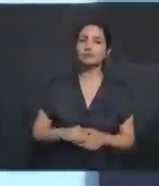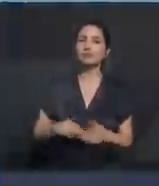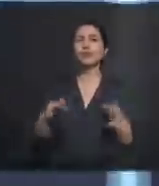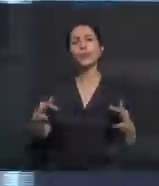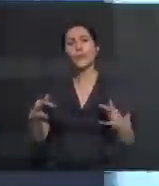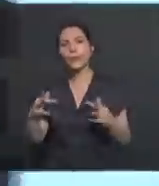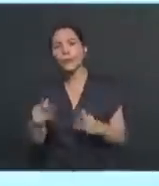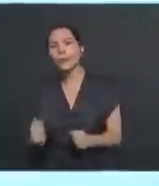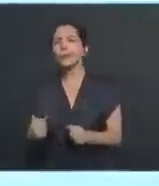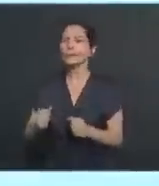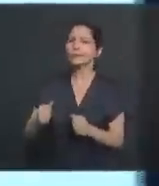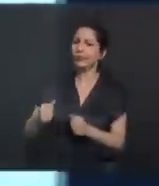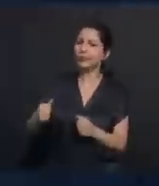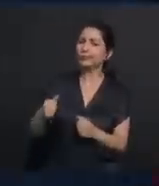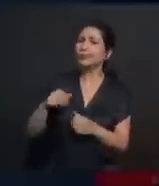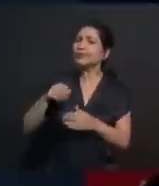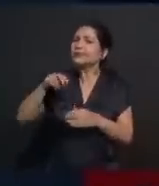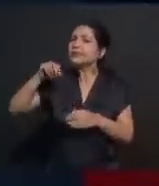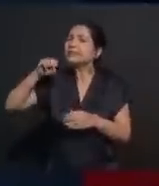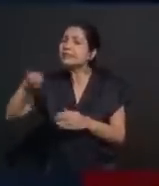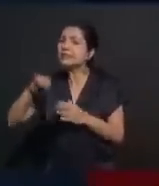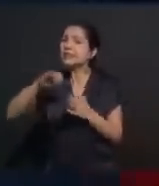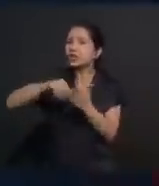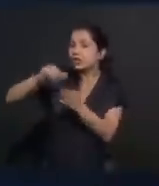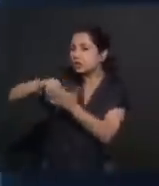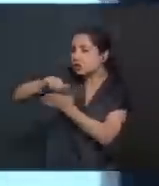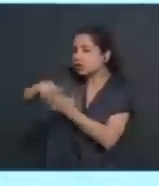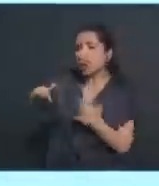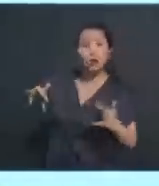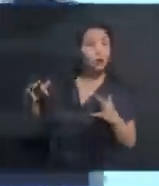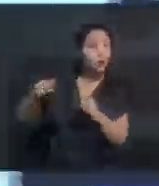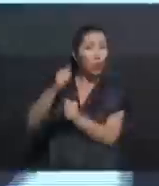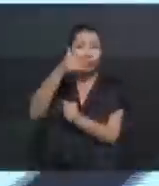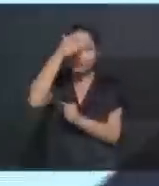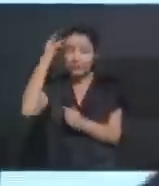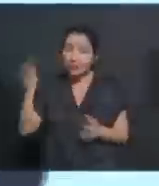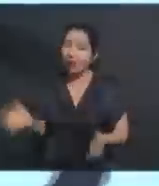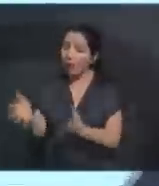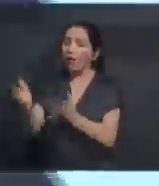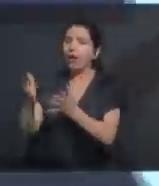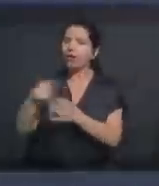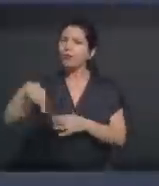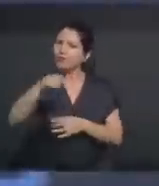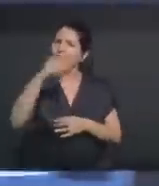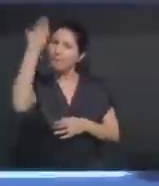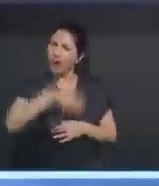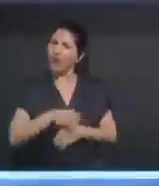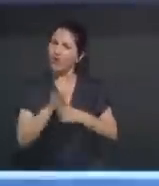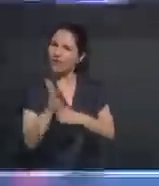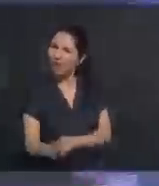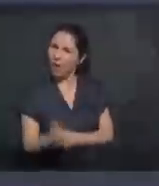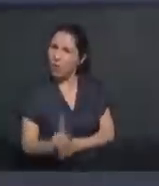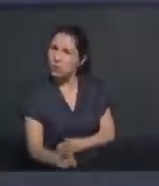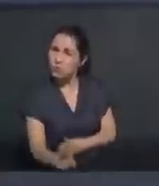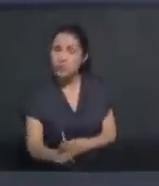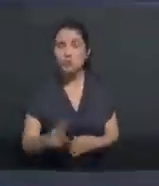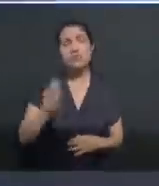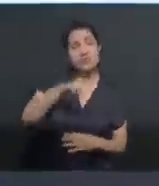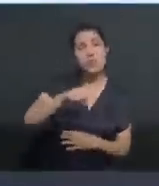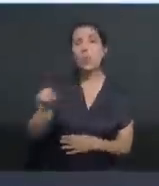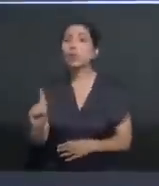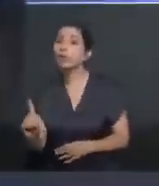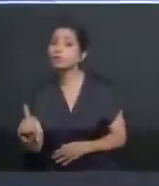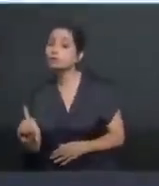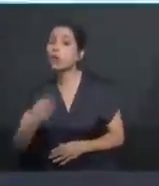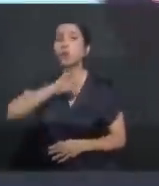todo mundo, igreja, pai, mãe, mulher, se tudo sumir, você continuaria fiel? Sim ou não? José perdeu tudo o que ele tinha